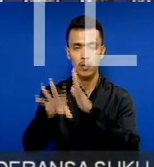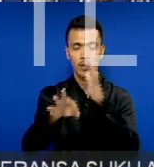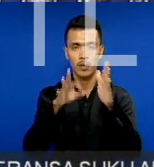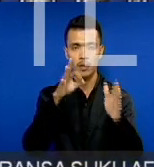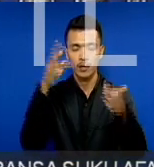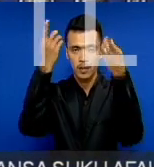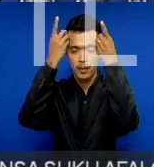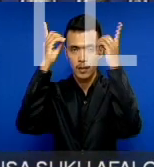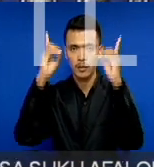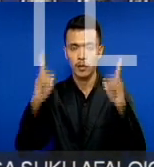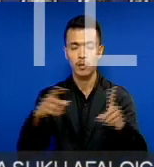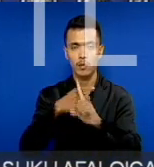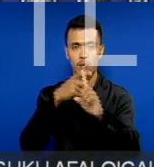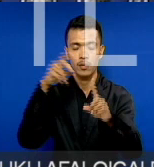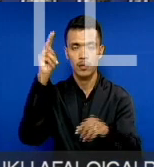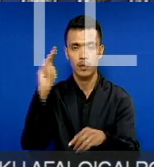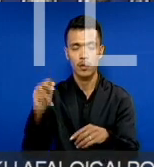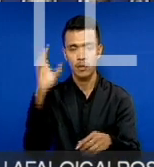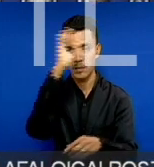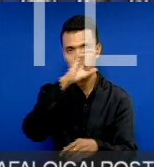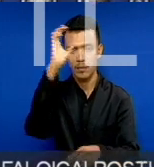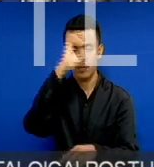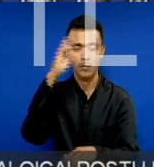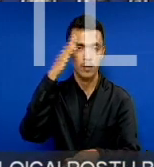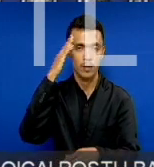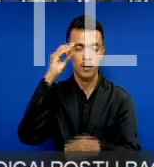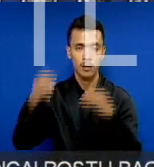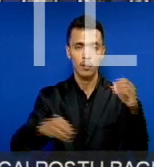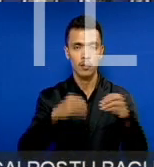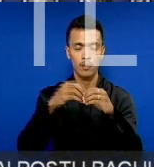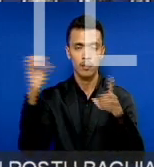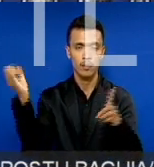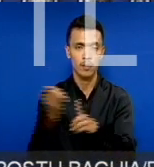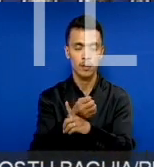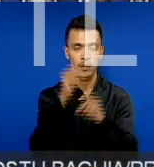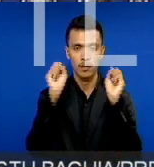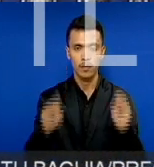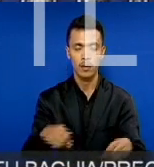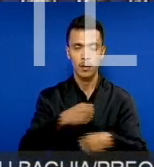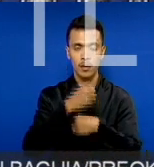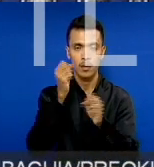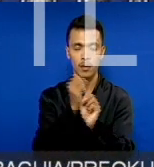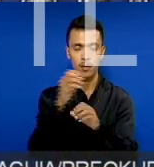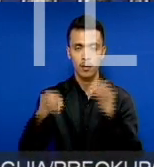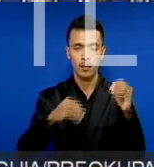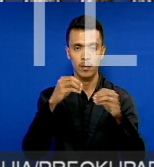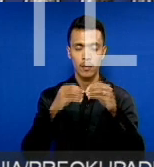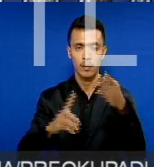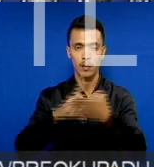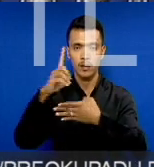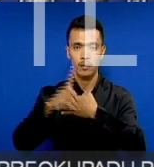no inspiração russinia, no Atubuca Atene, com nova oportunidade Sira, Nebebele Moço, com nova desenvolvimento,